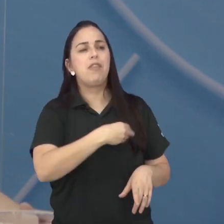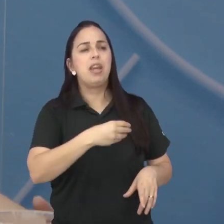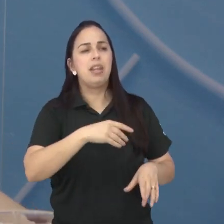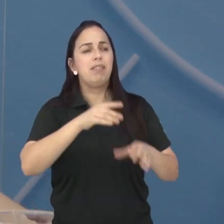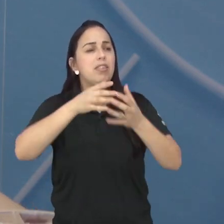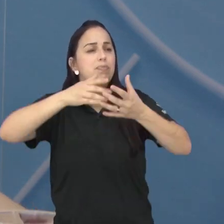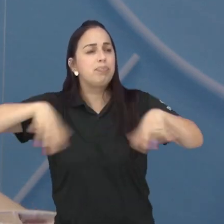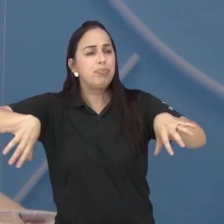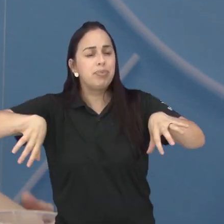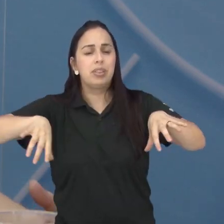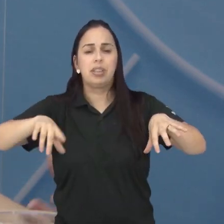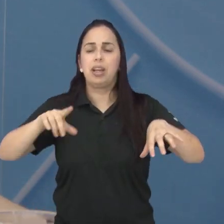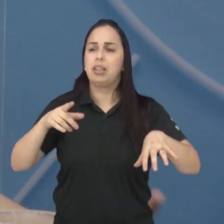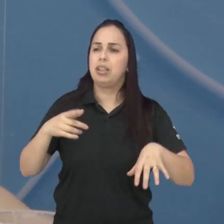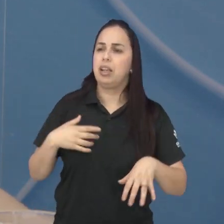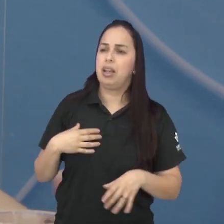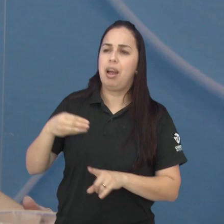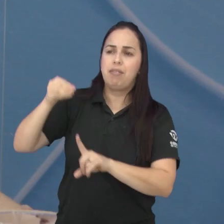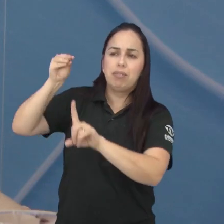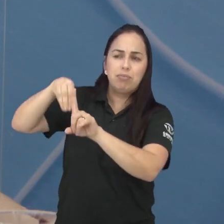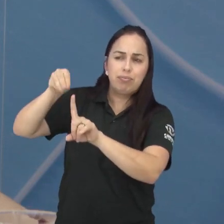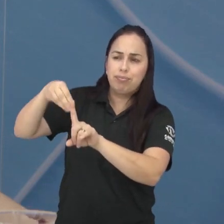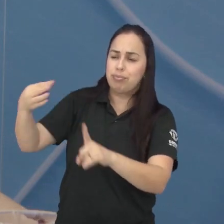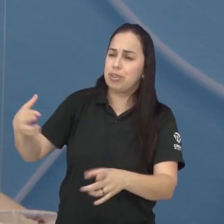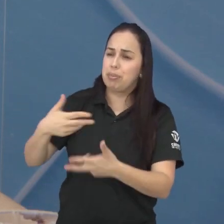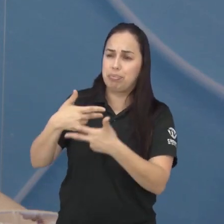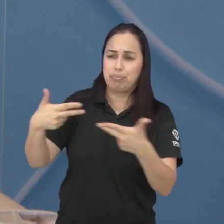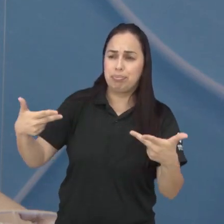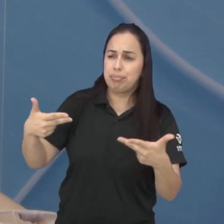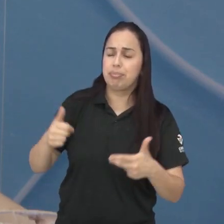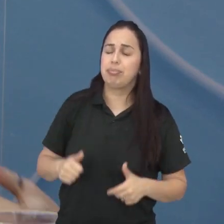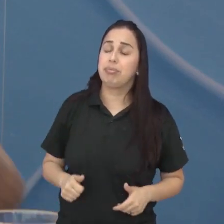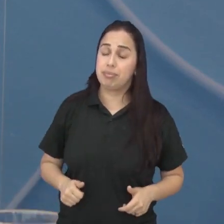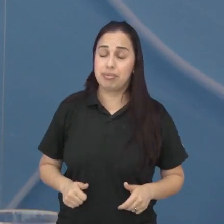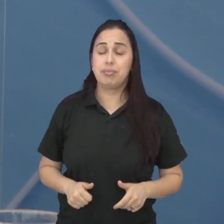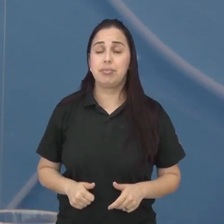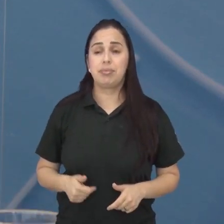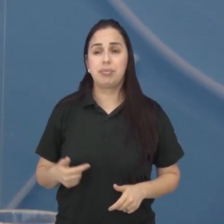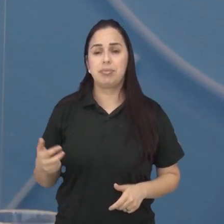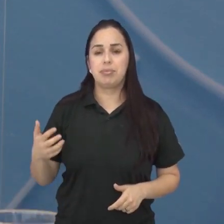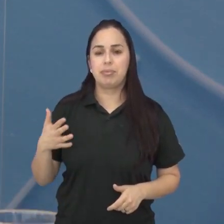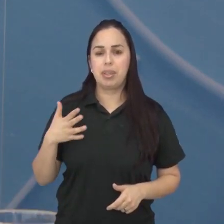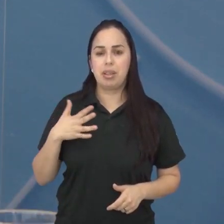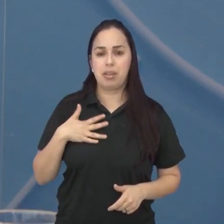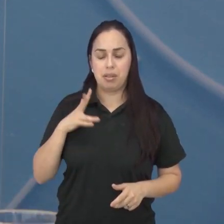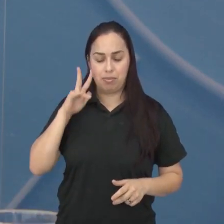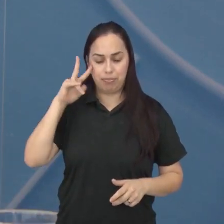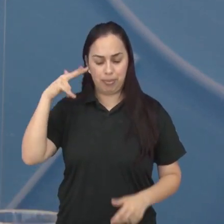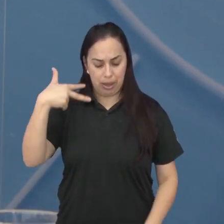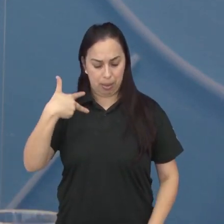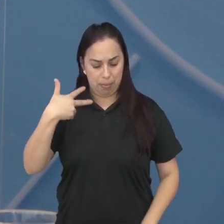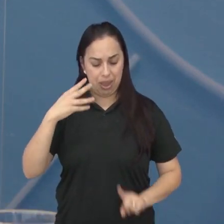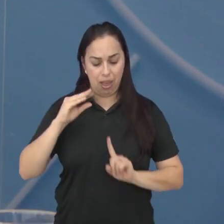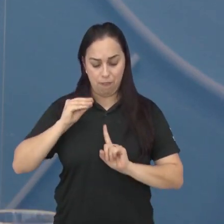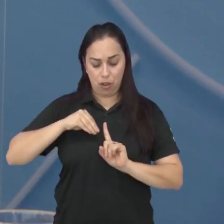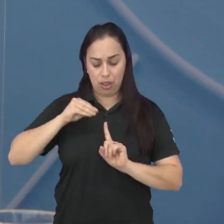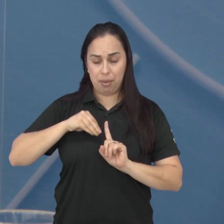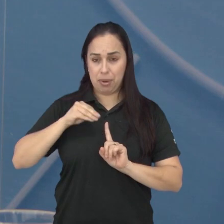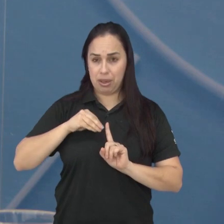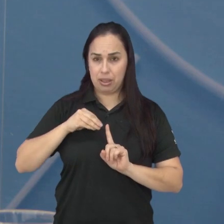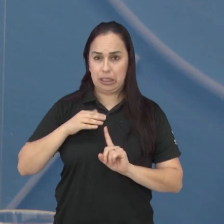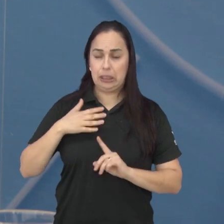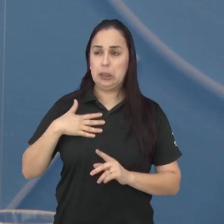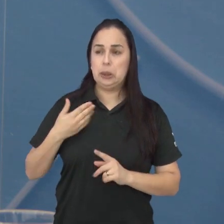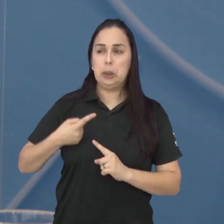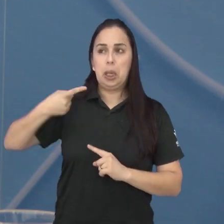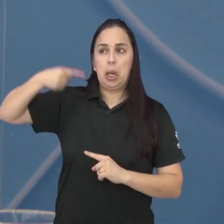muita vulnerabilidade, às vezes, que aparece na frente da gente, né? Então, eu olho para as minhas vulnerabilidades, para as coisas que